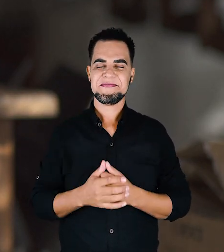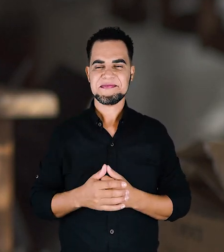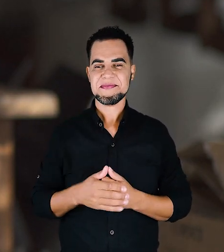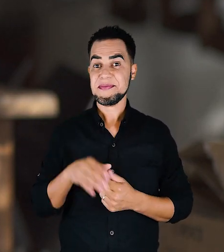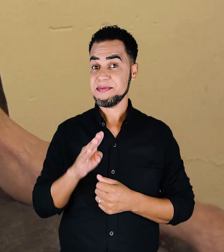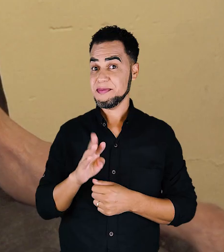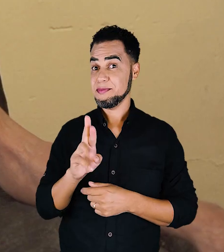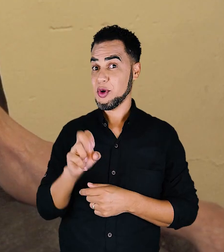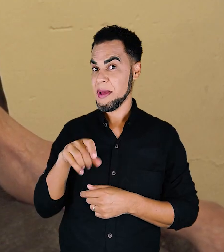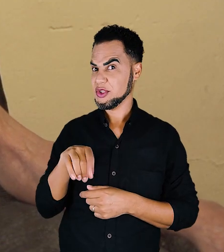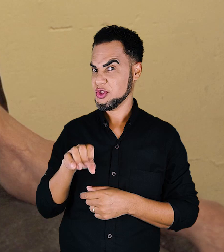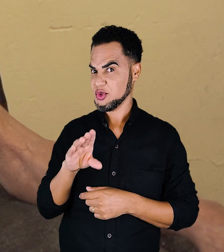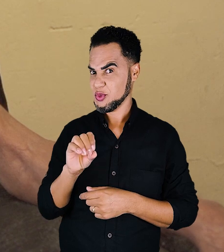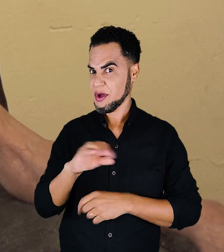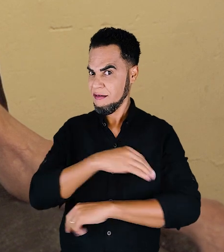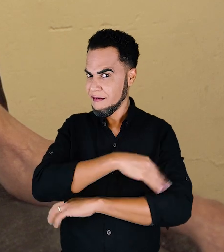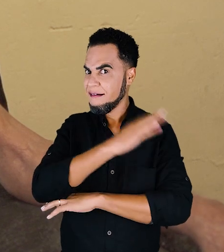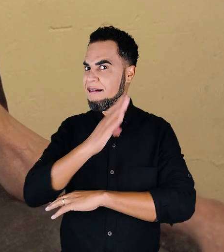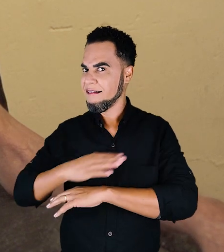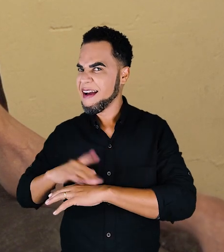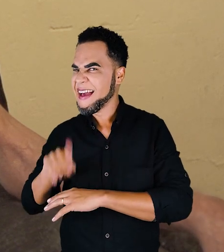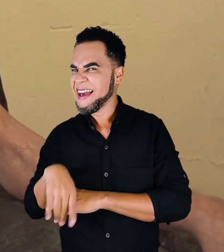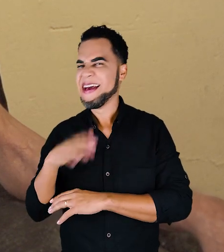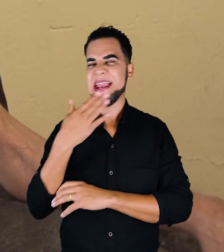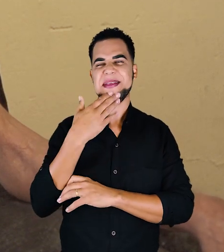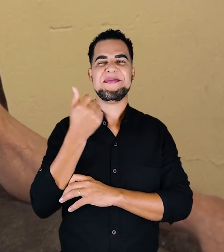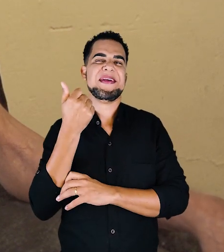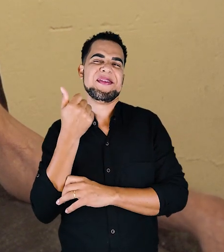Brumadinho e tudo, né? O Brumadinho era melhor,